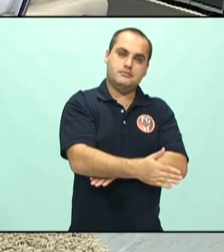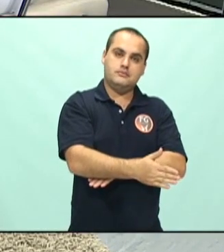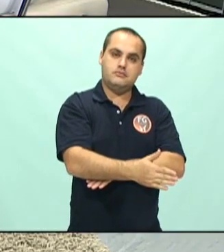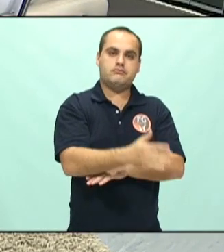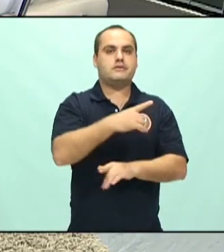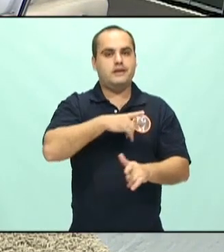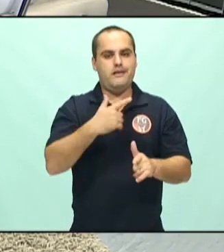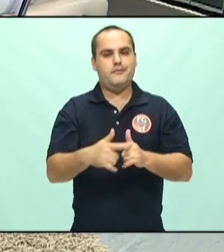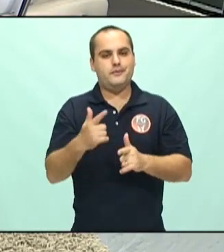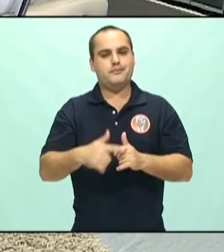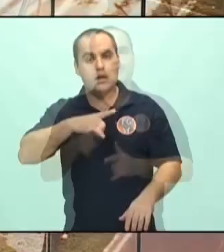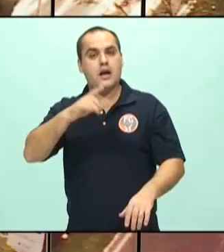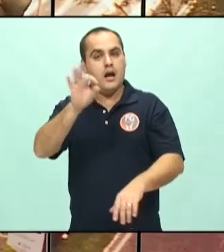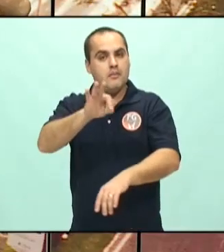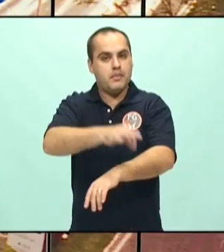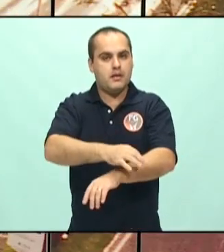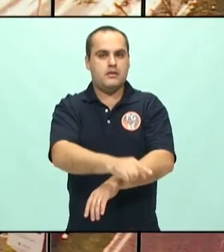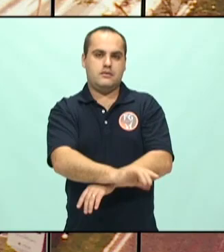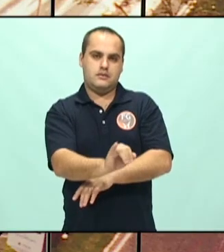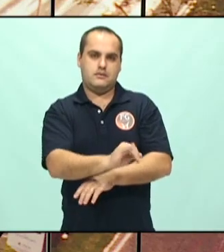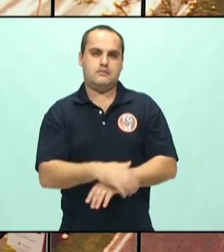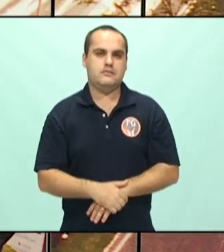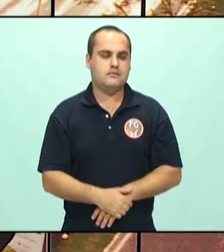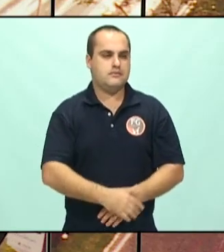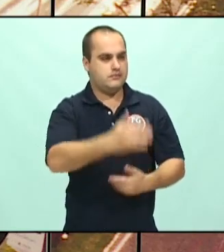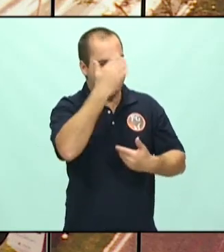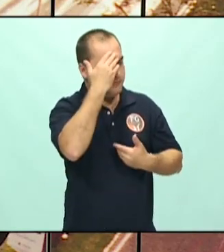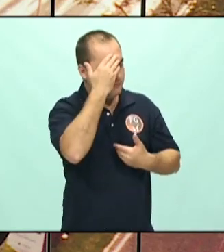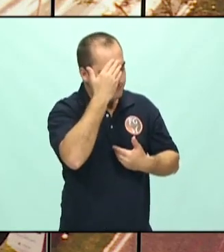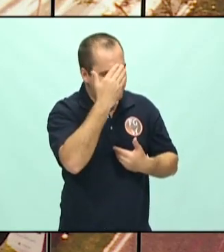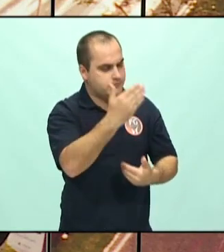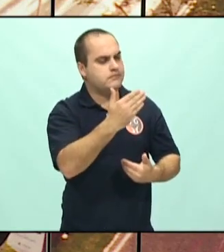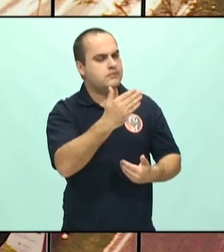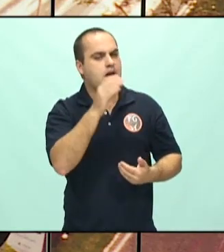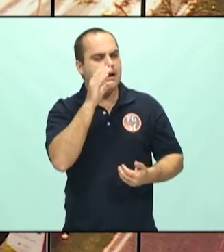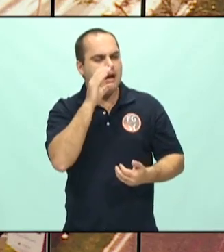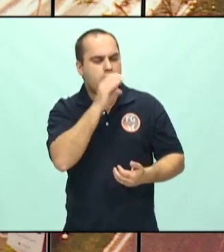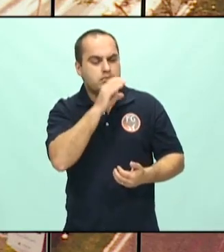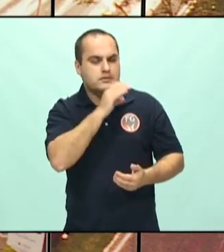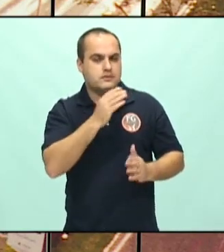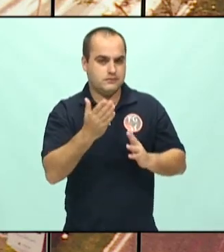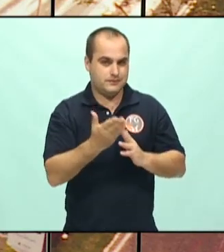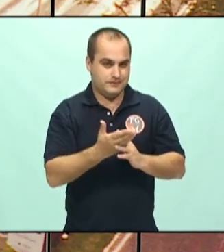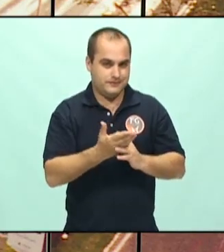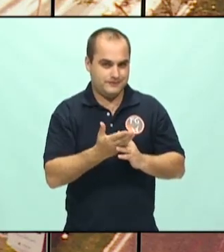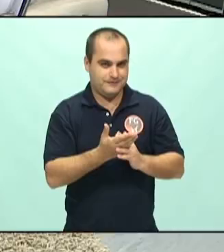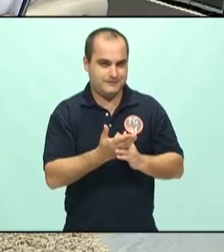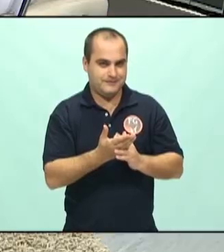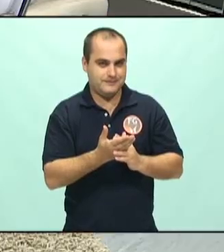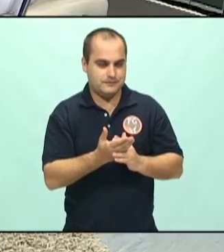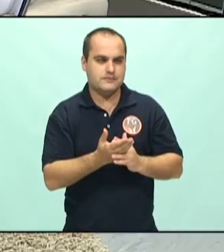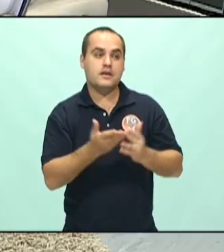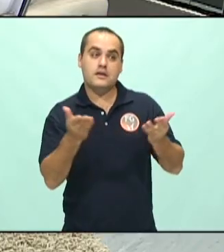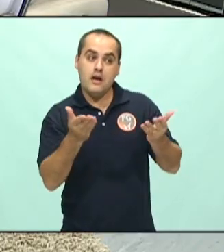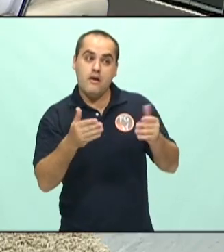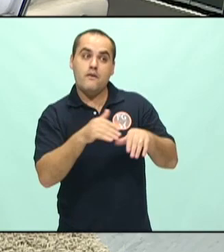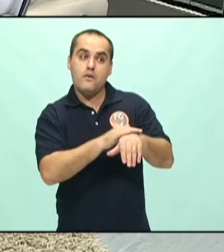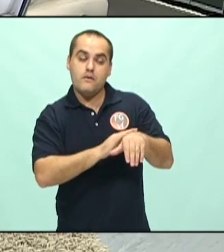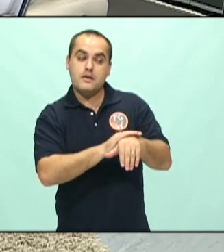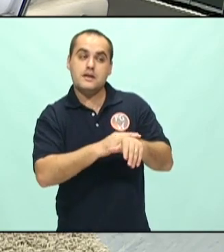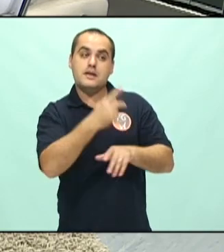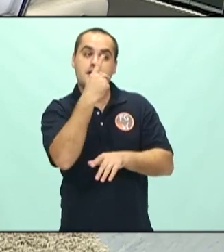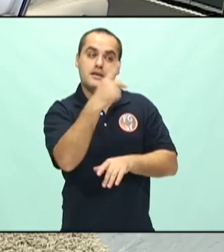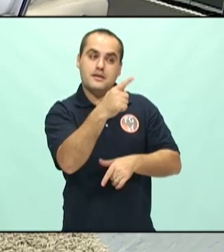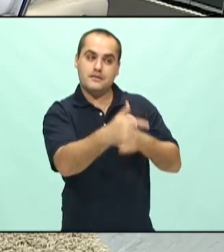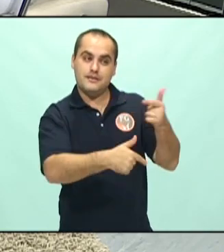inseto obrigado ao senhor senhor me permite nós vamos a um rápido intervalo agora sim vamos conversar sobre isso embora ali